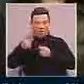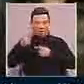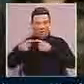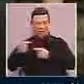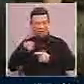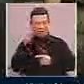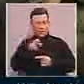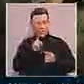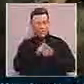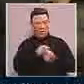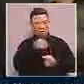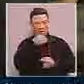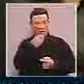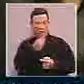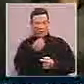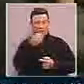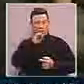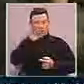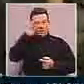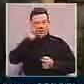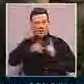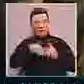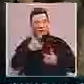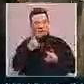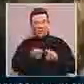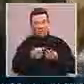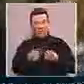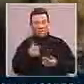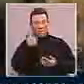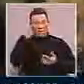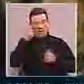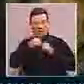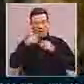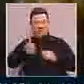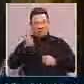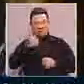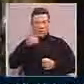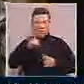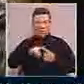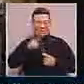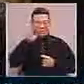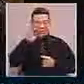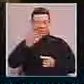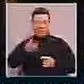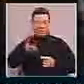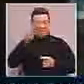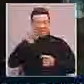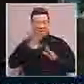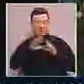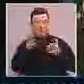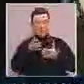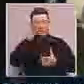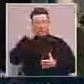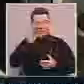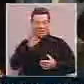contactos com alunos das próprias faculdades, podem saber que ofertas é que se têm e terem assim uma maior noção, ficarem com um conhecimento mais abrangente. Muito